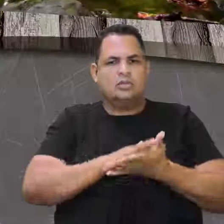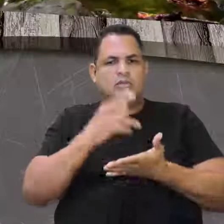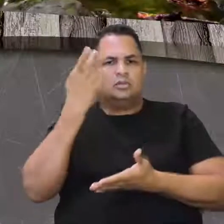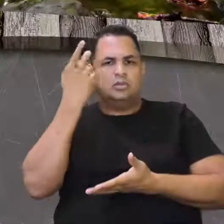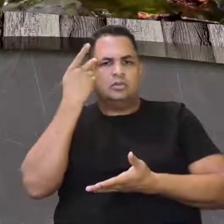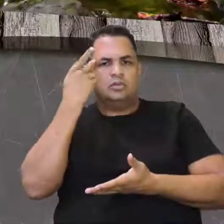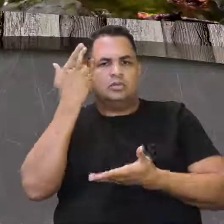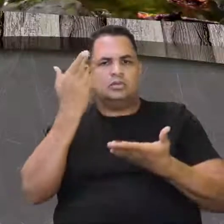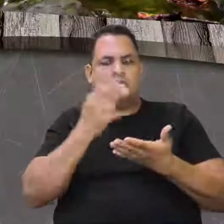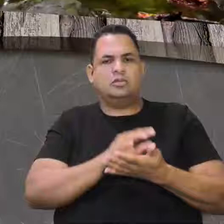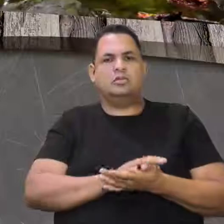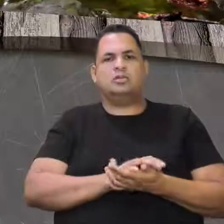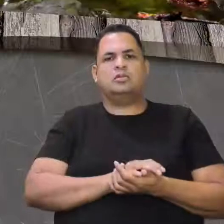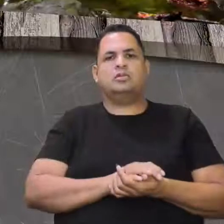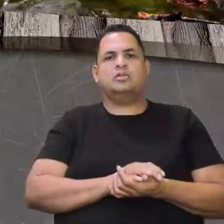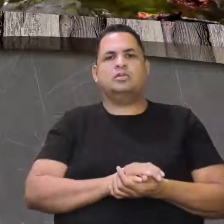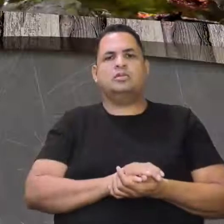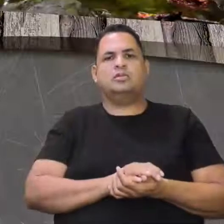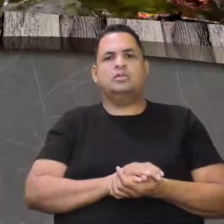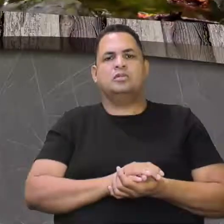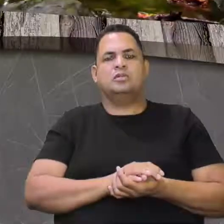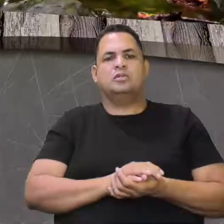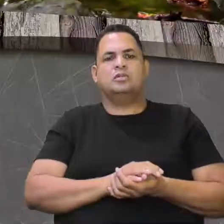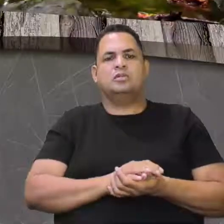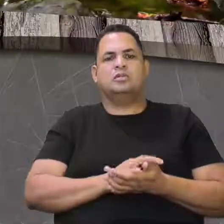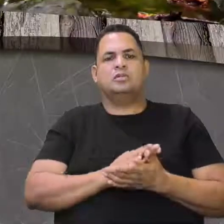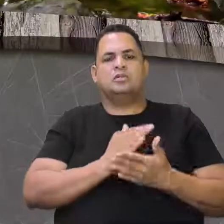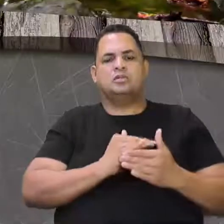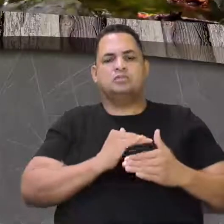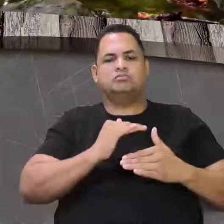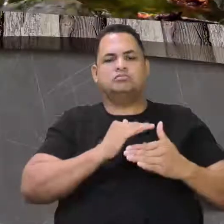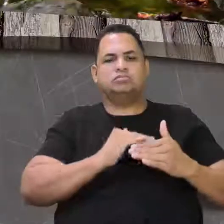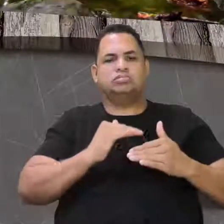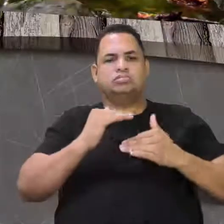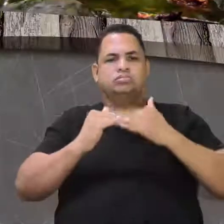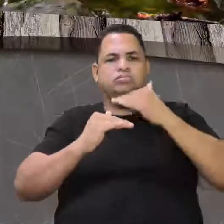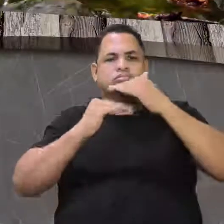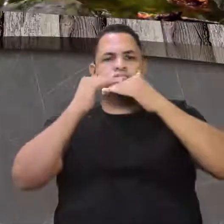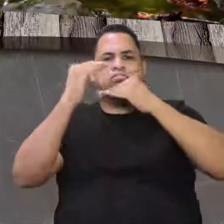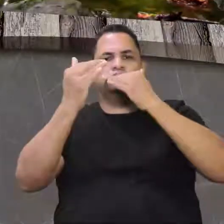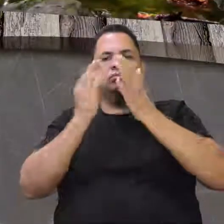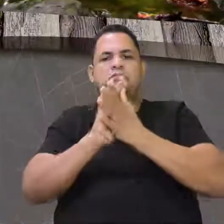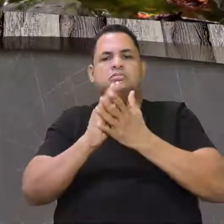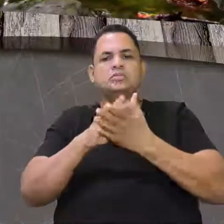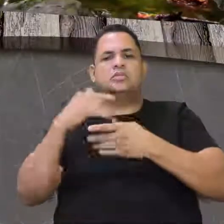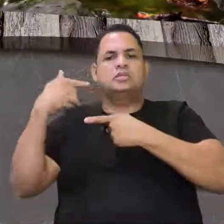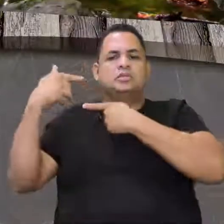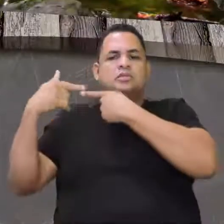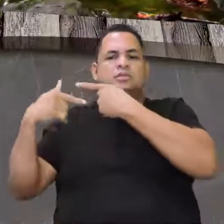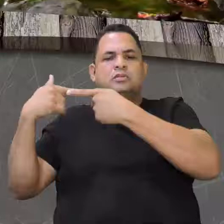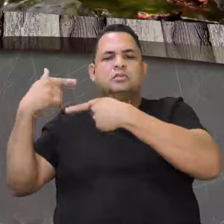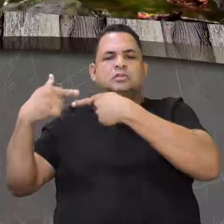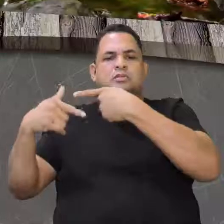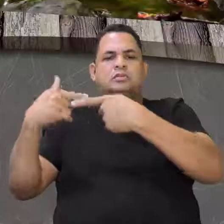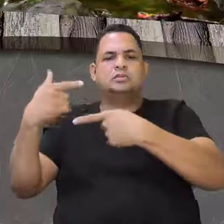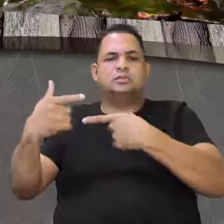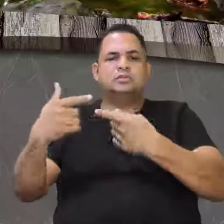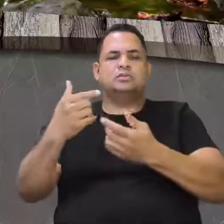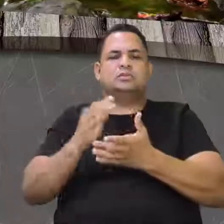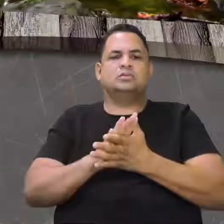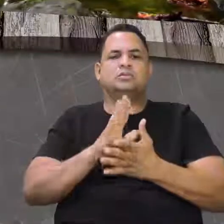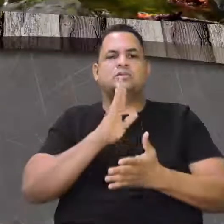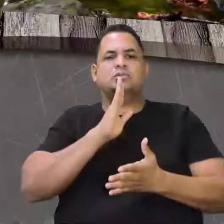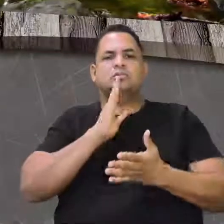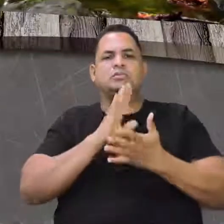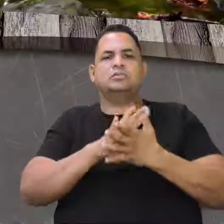natural, e que eles cresceram, conhecimentos passados de geração para geração.